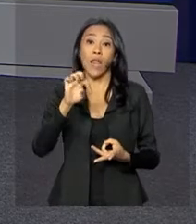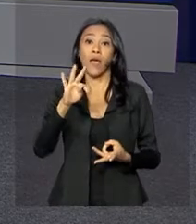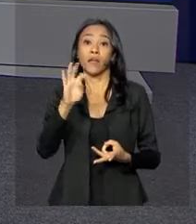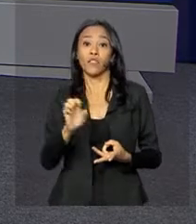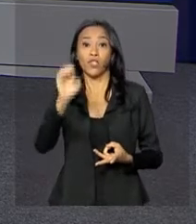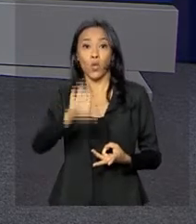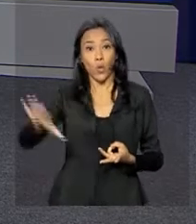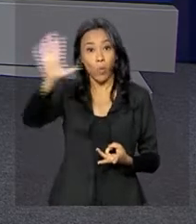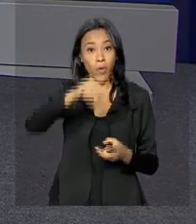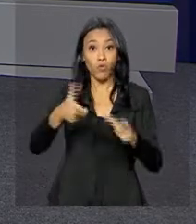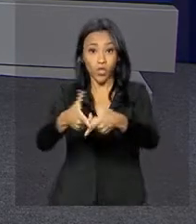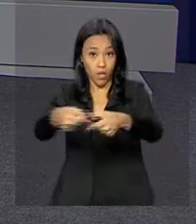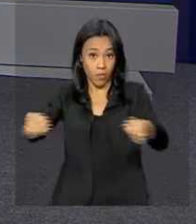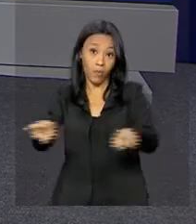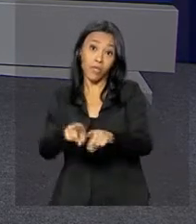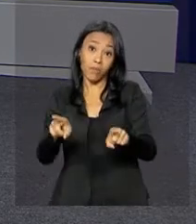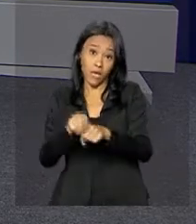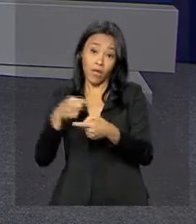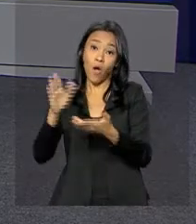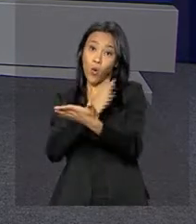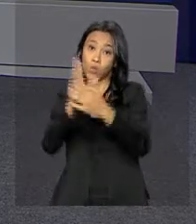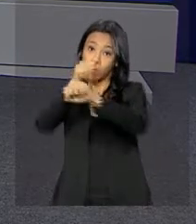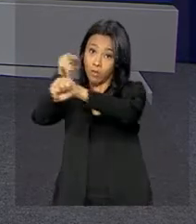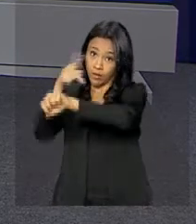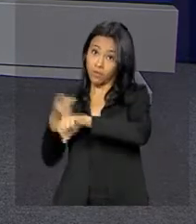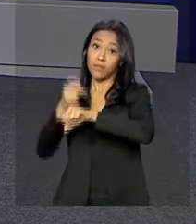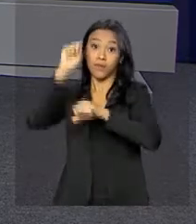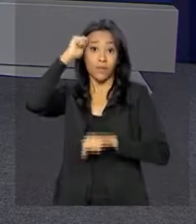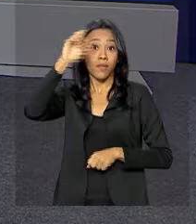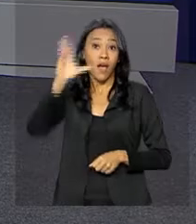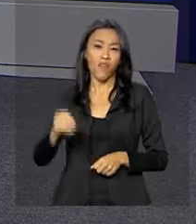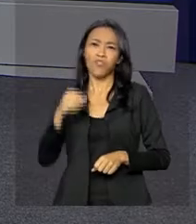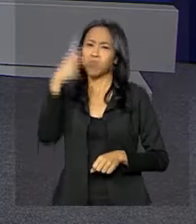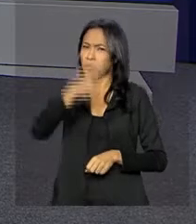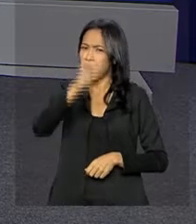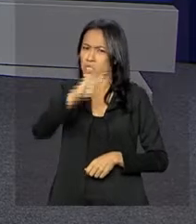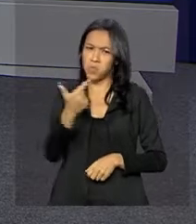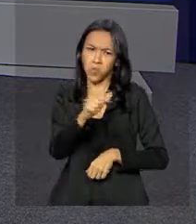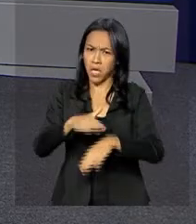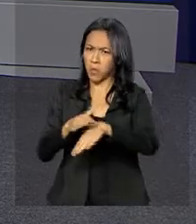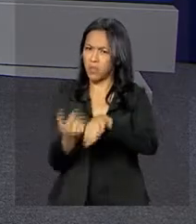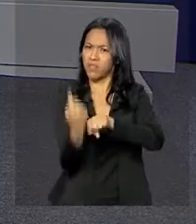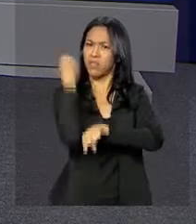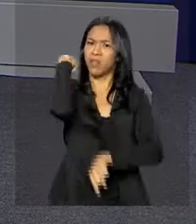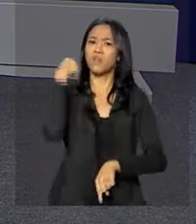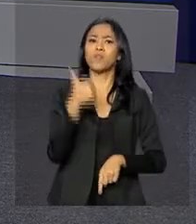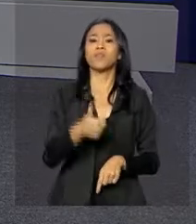também parte da África. O Brasil não registra casos da doença desde